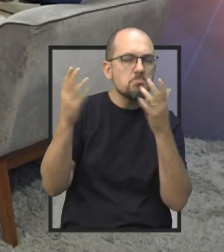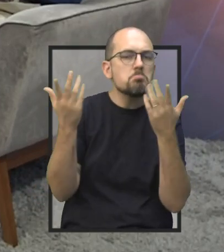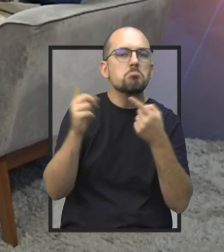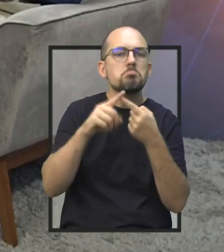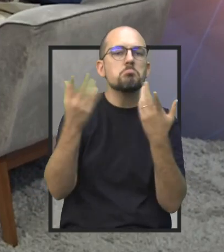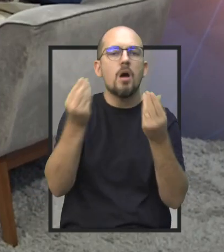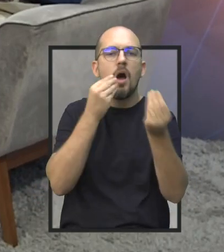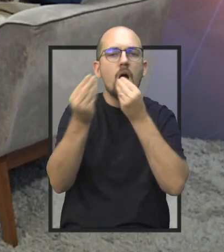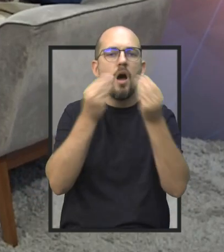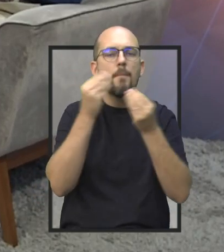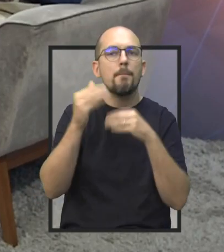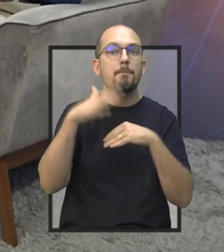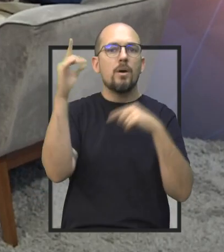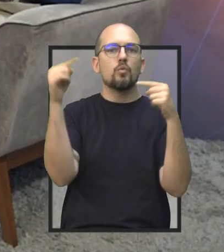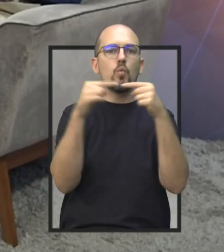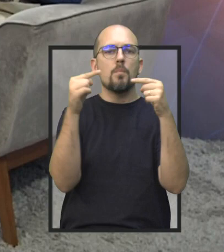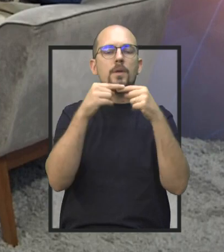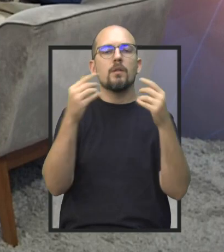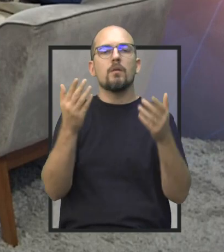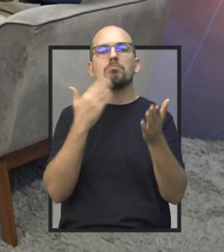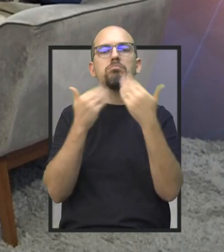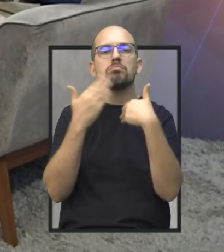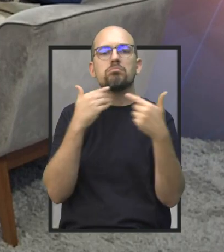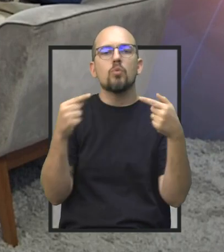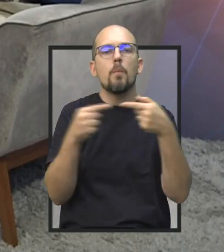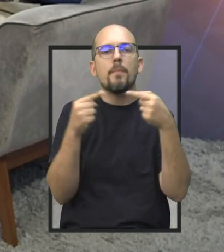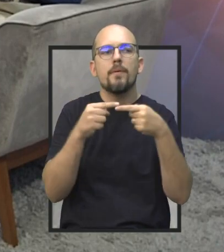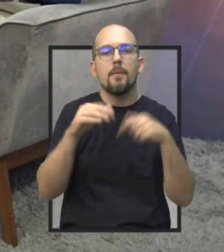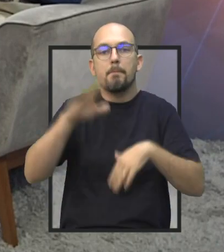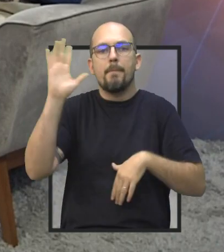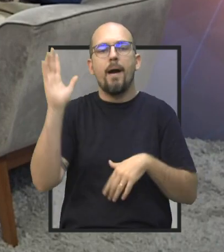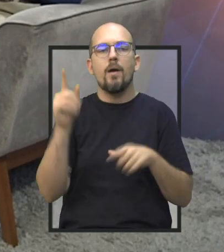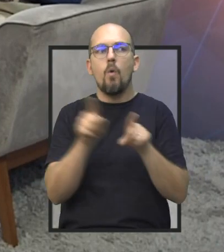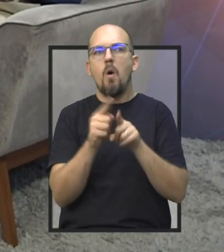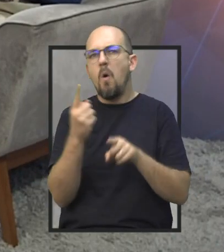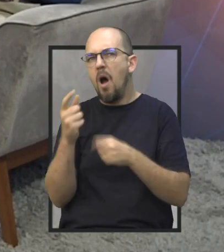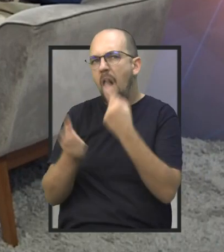inclusive, que as pessoas podem consumir mais? Existe algum alimento que tem